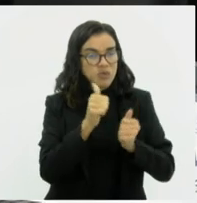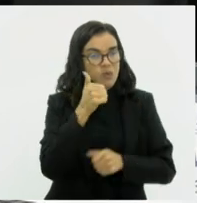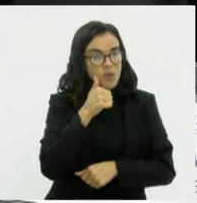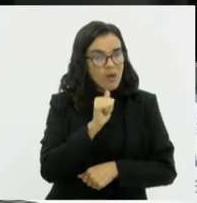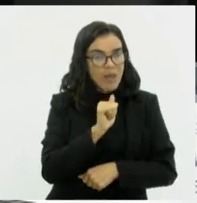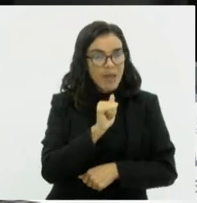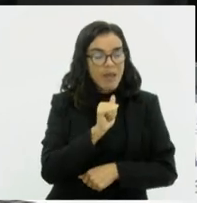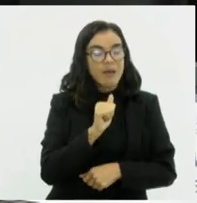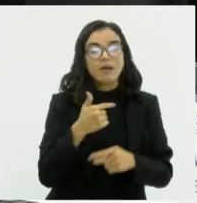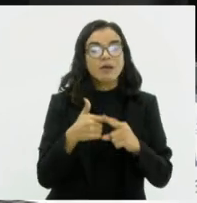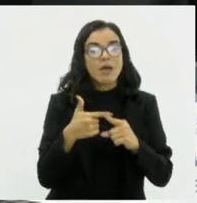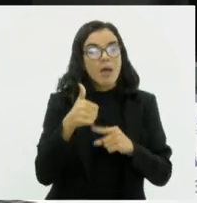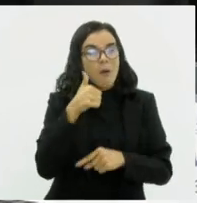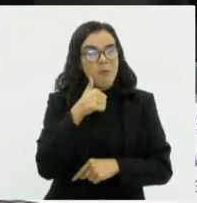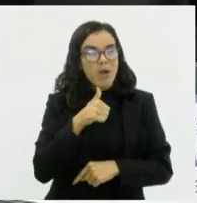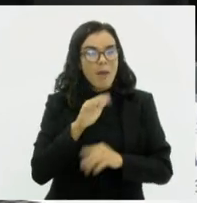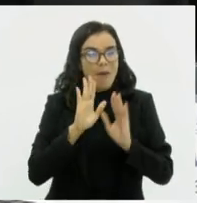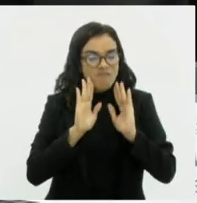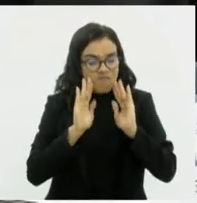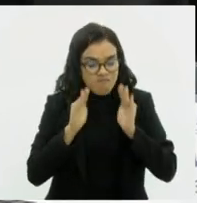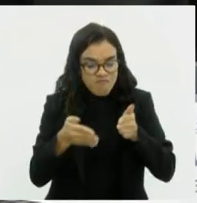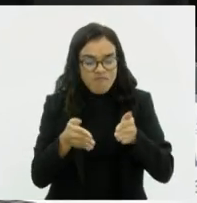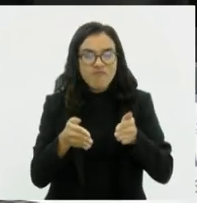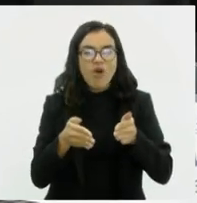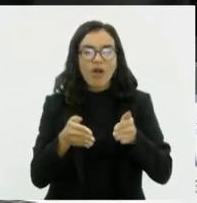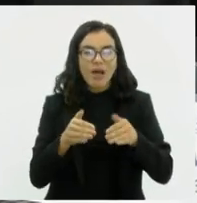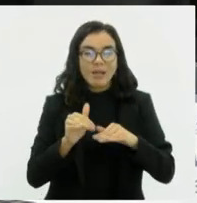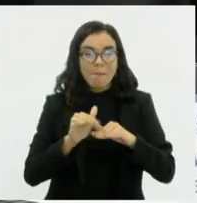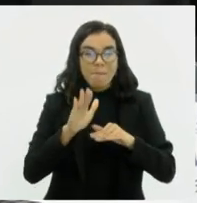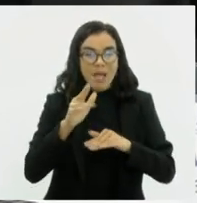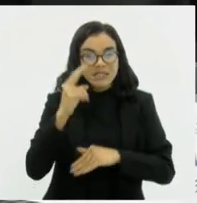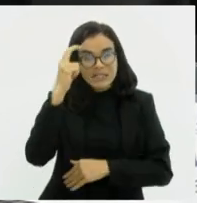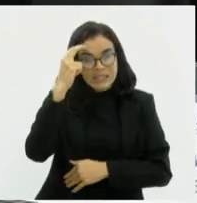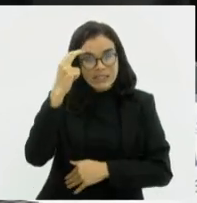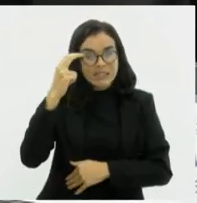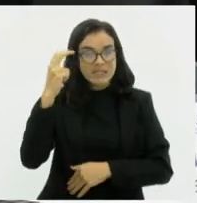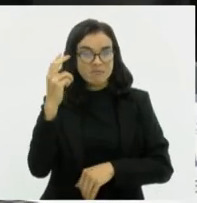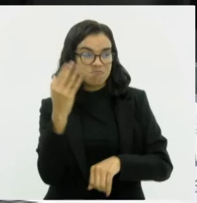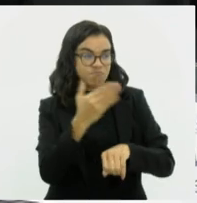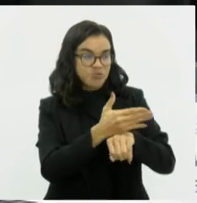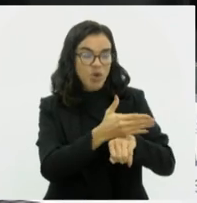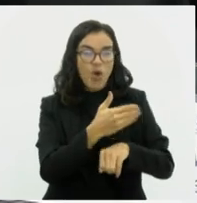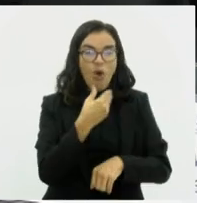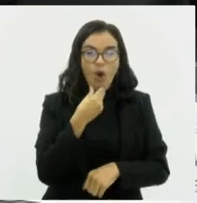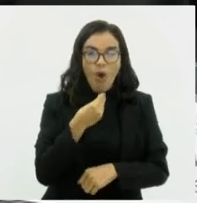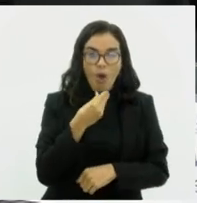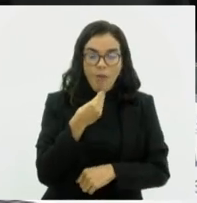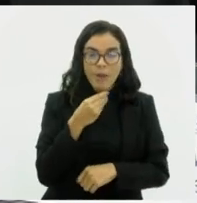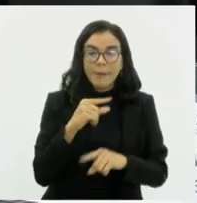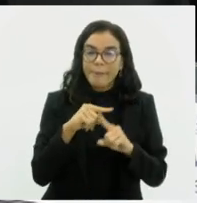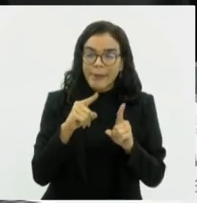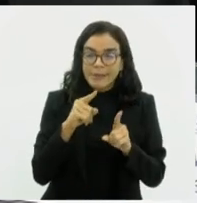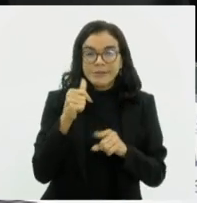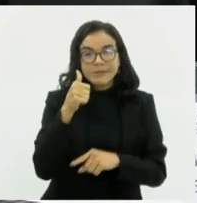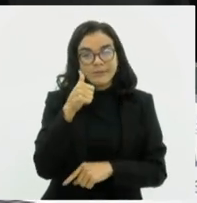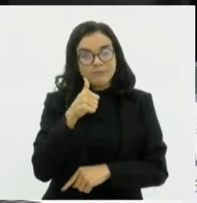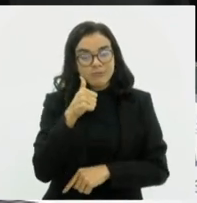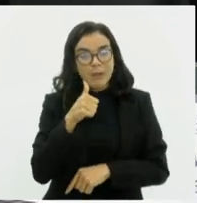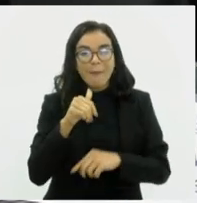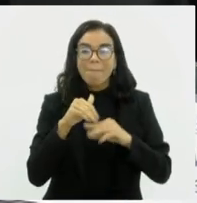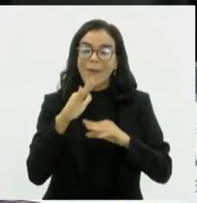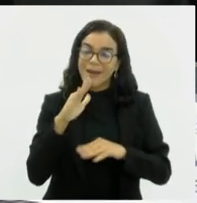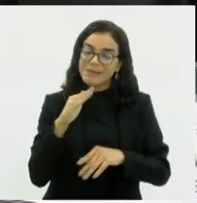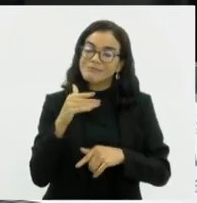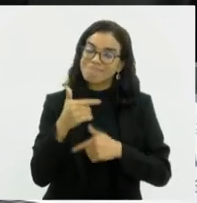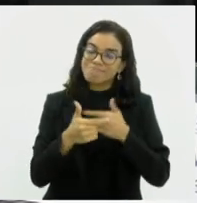dedicadas, né, são mais focadas e são mais inteligentes. Só que para as mulheres, às vezes, isso torna-se um